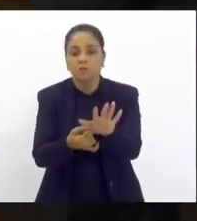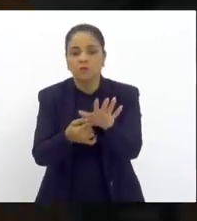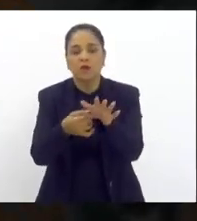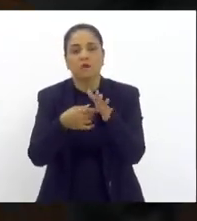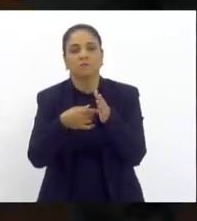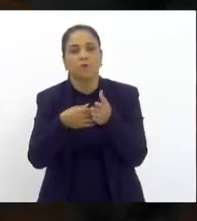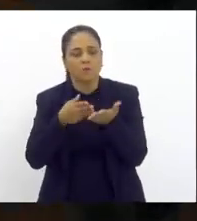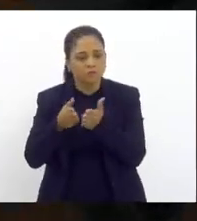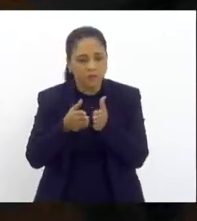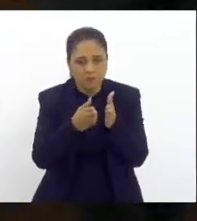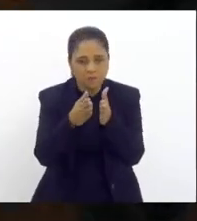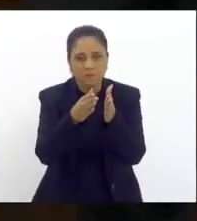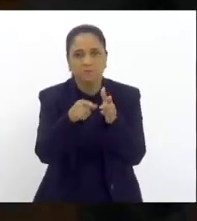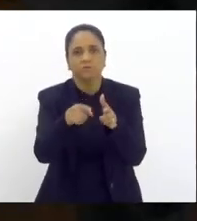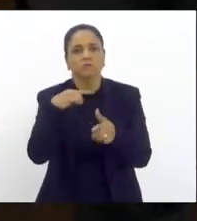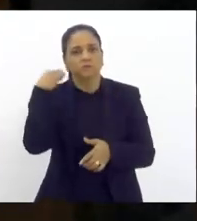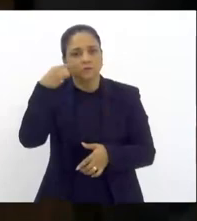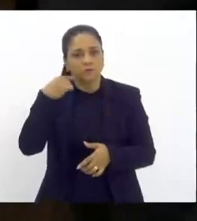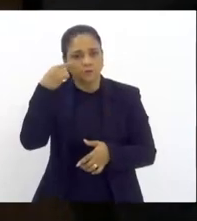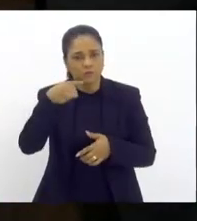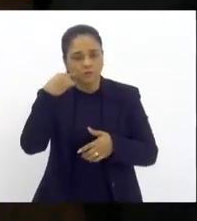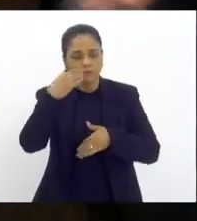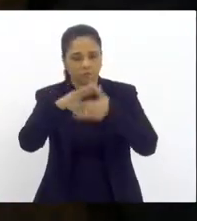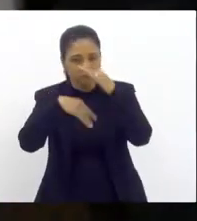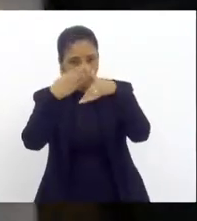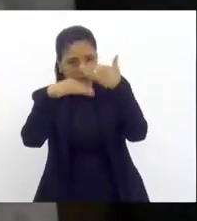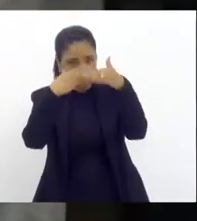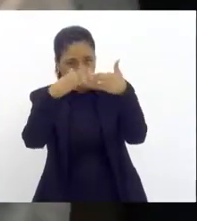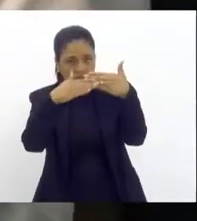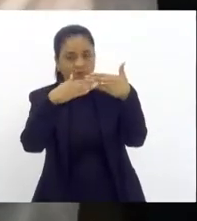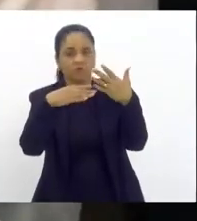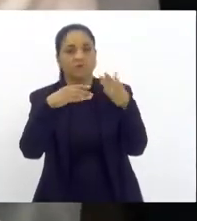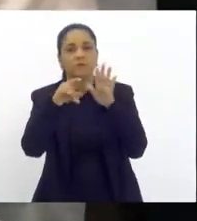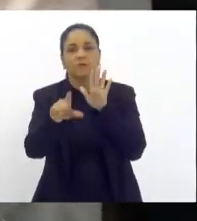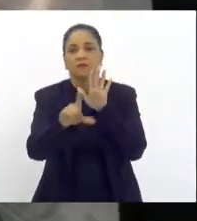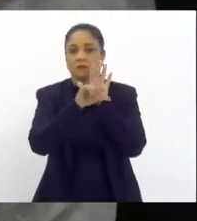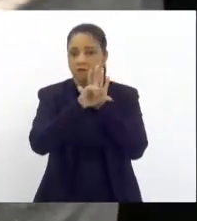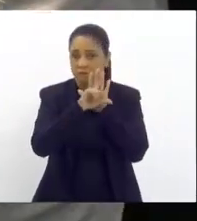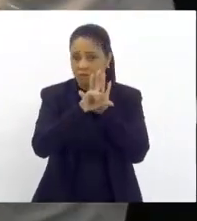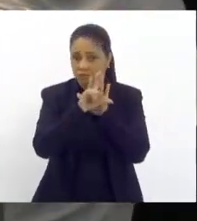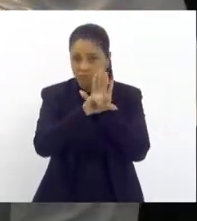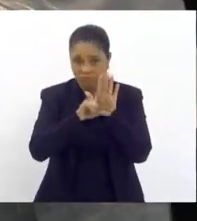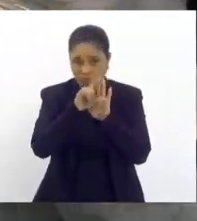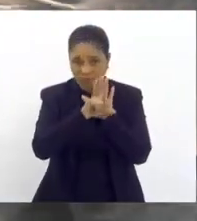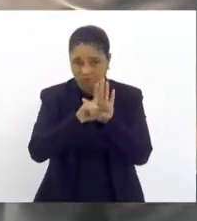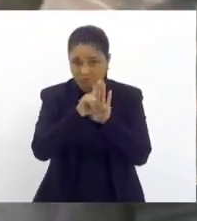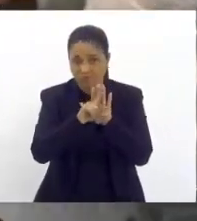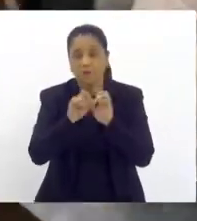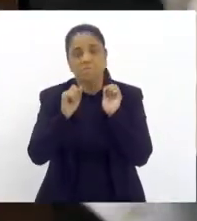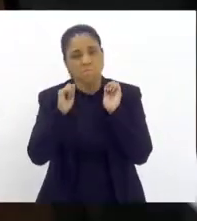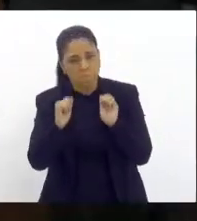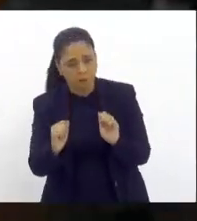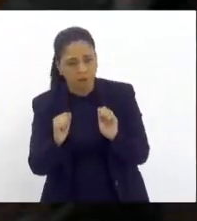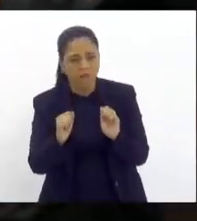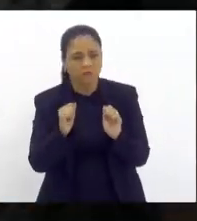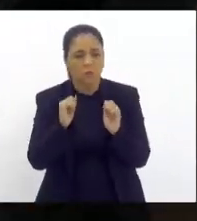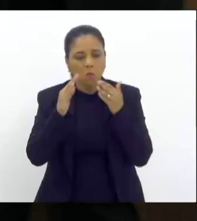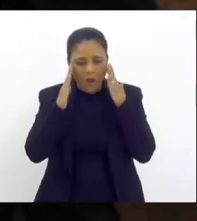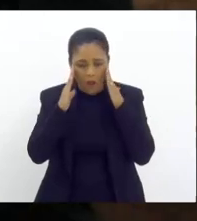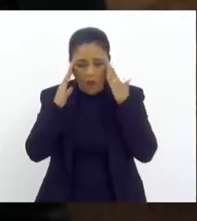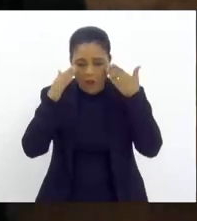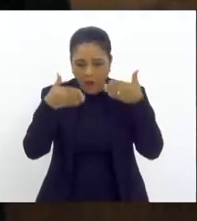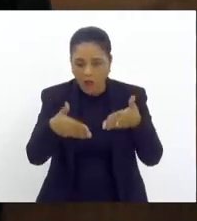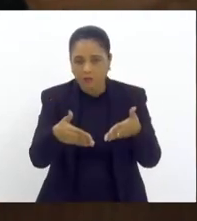norteador, para que os deputados em produção legislativa e os gabinetes possam ter um norte do que está sendo decidido na CCJ